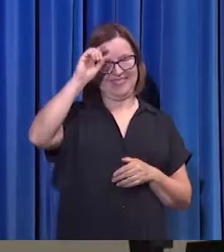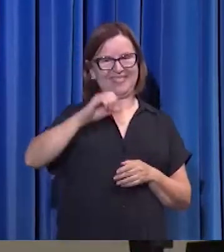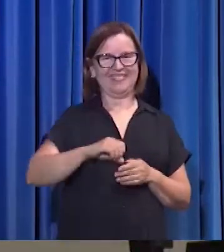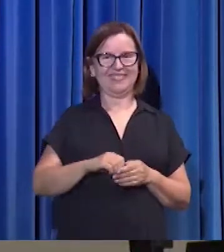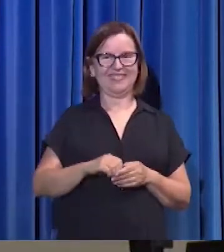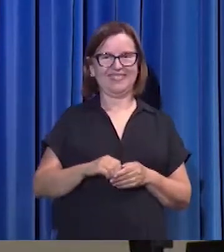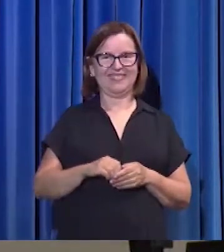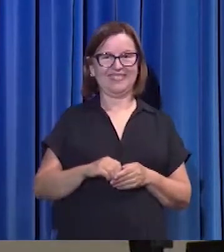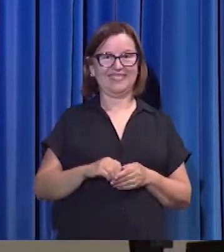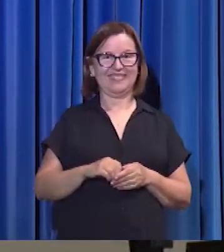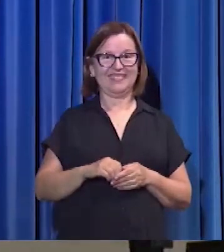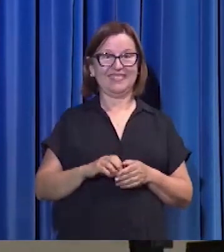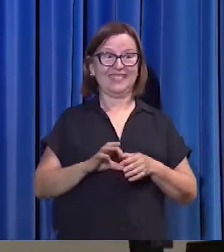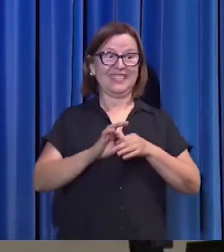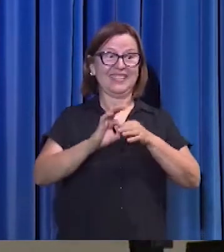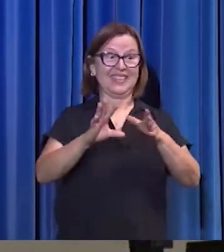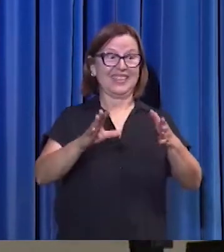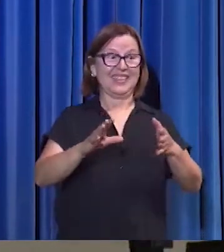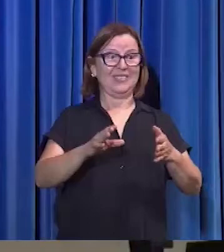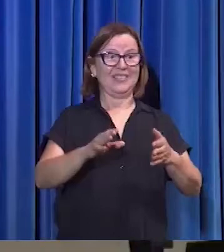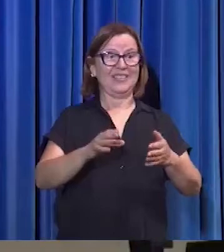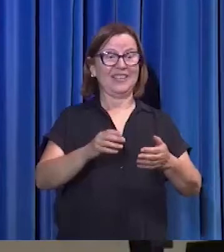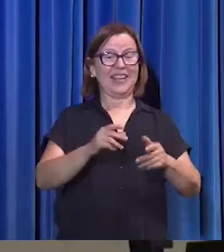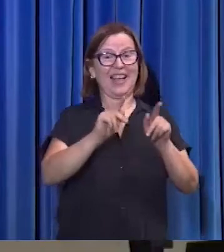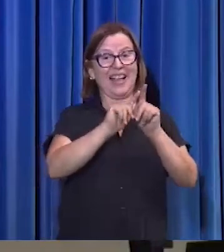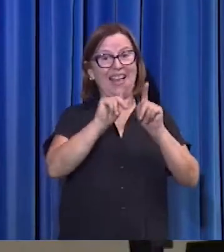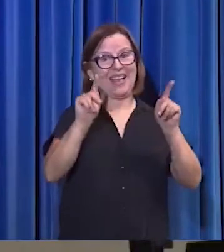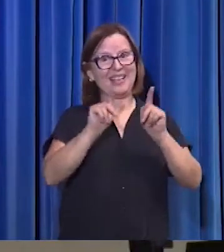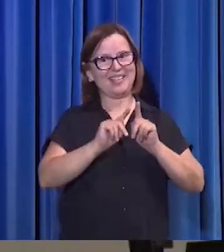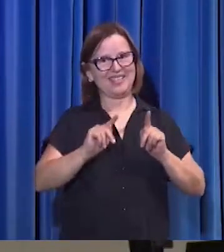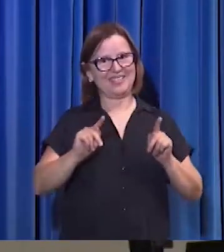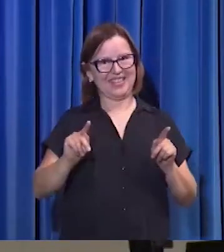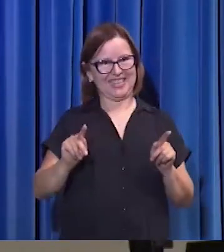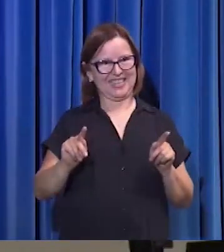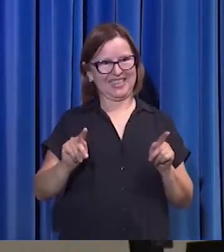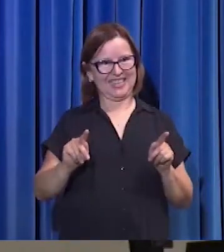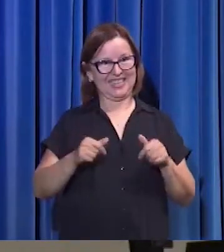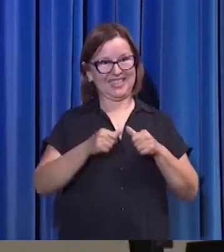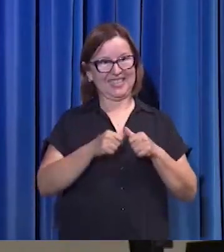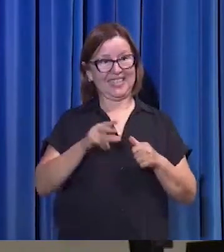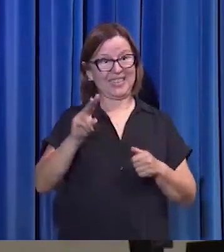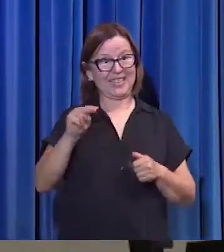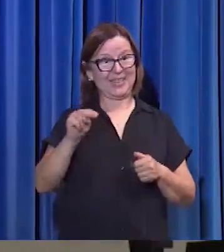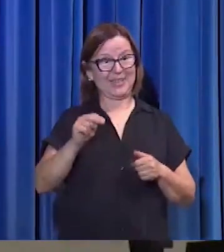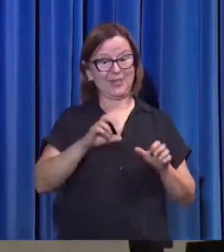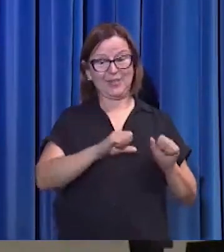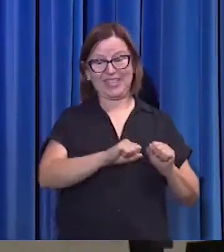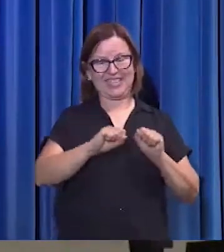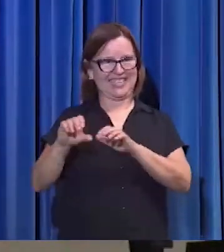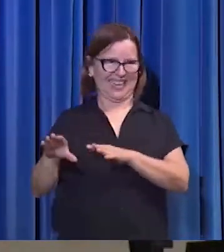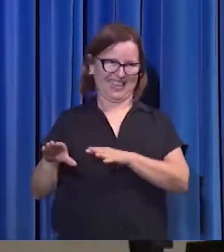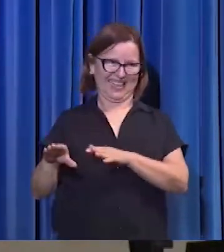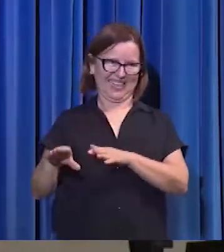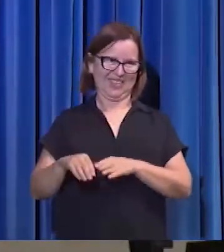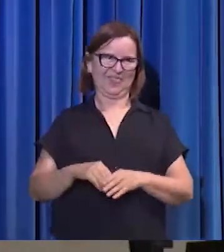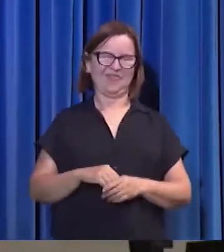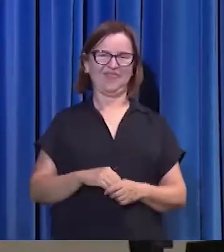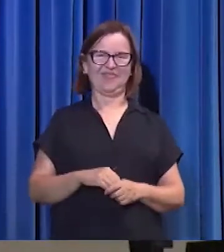Deixo-vos a paz. E essa nunca vai ser tirada.